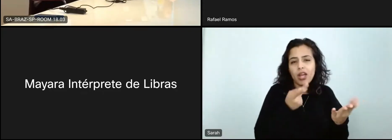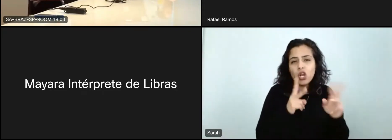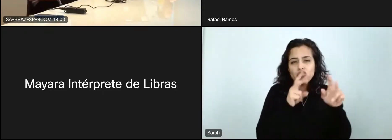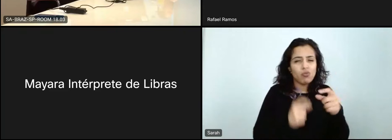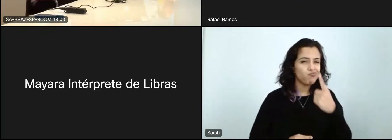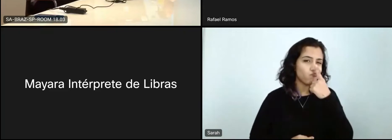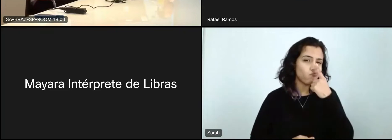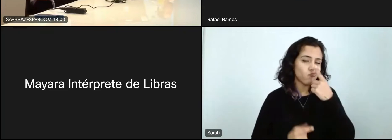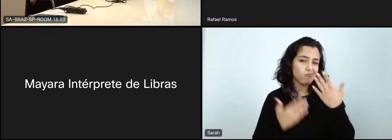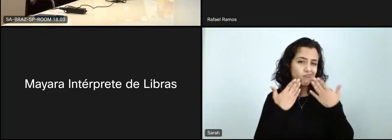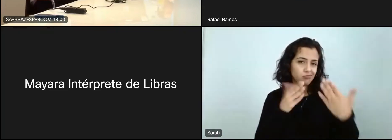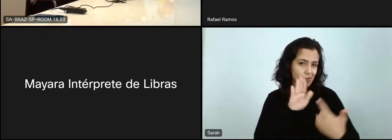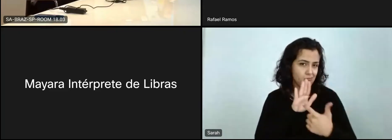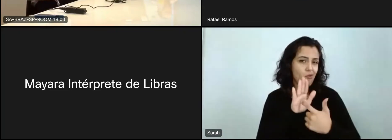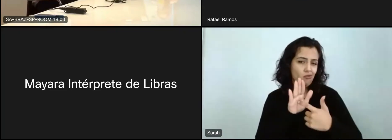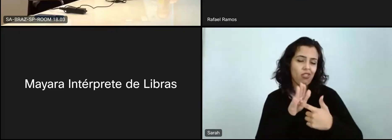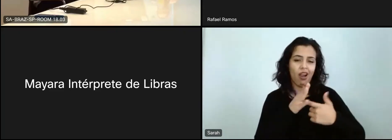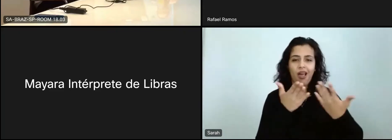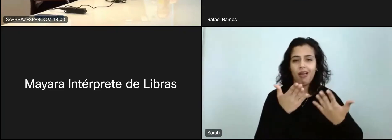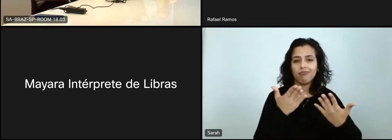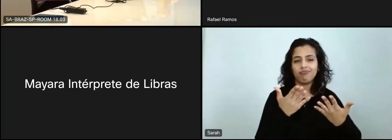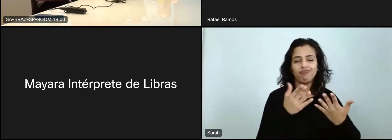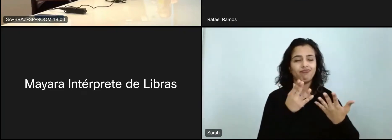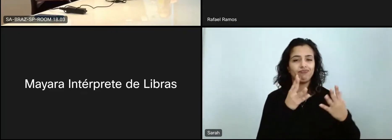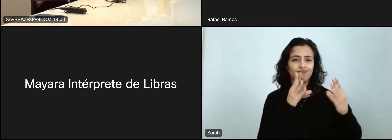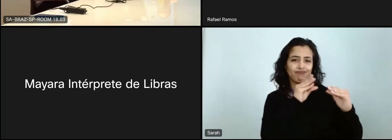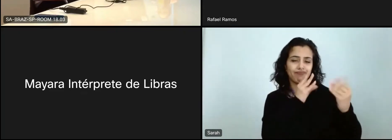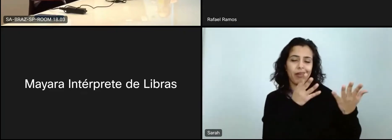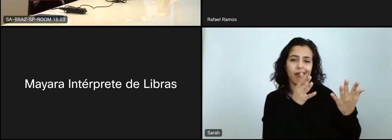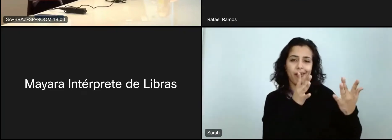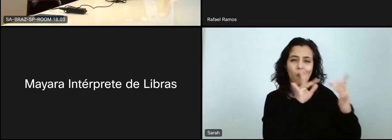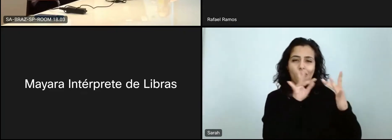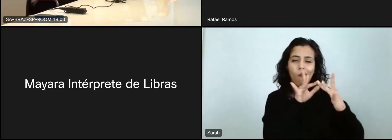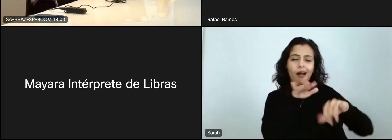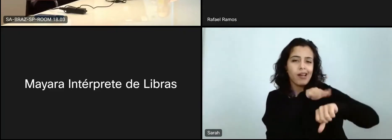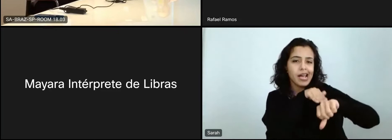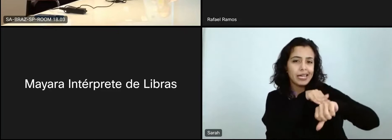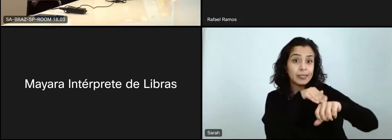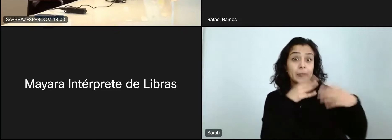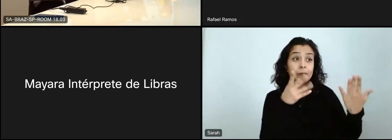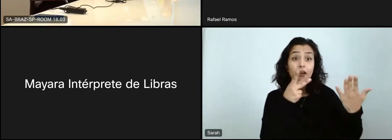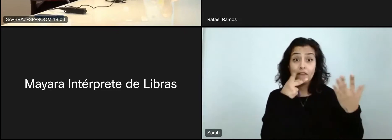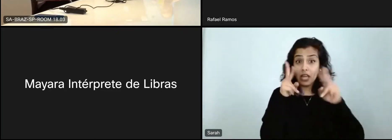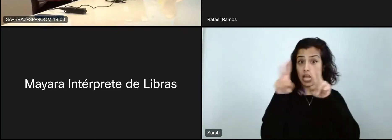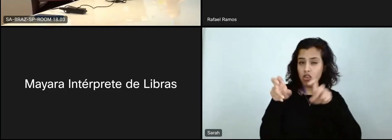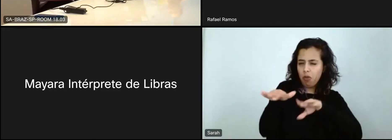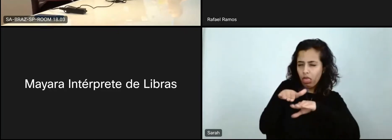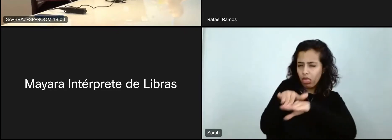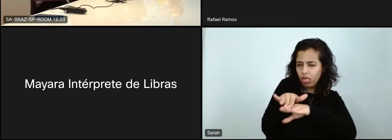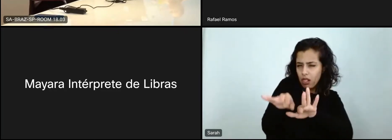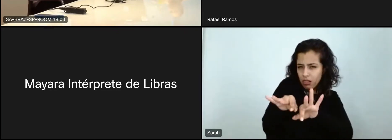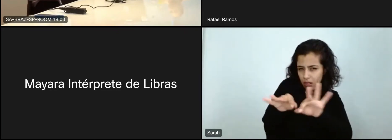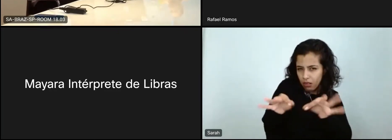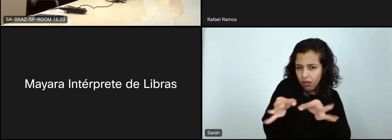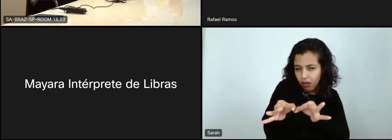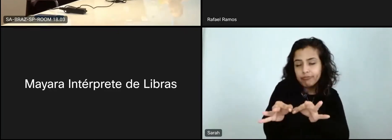né? Do que foi aprendido, né? Então, acho que vale entender, antes de falar da microagressão, o papel desse